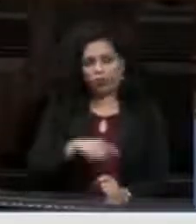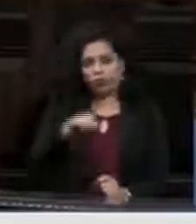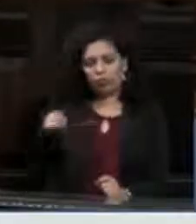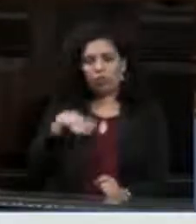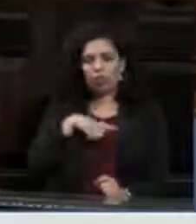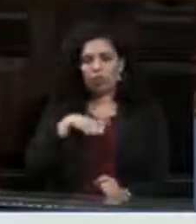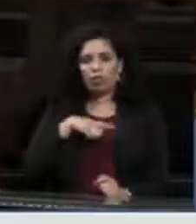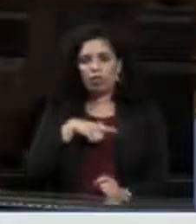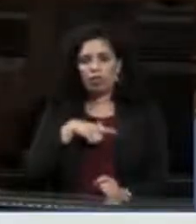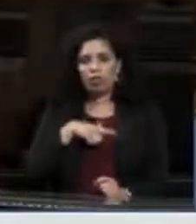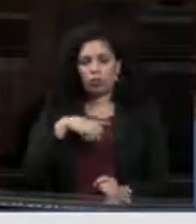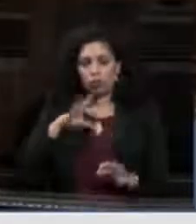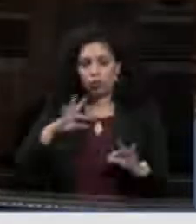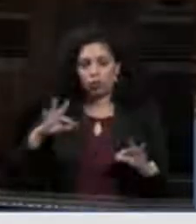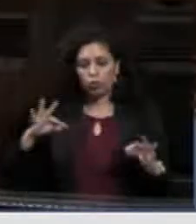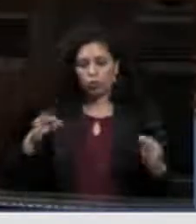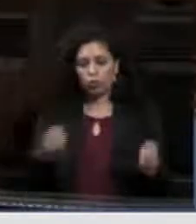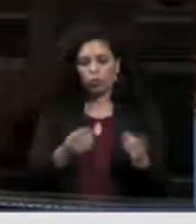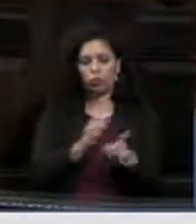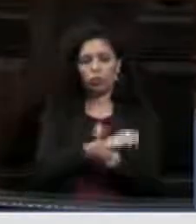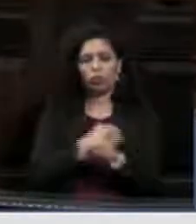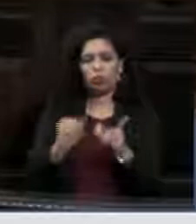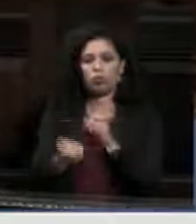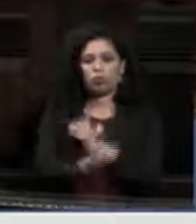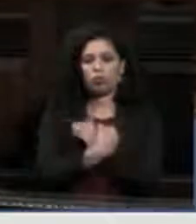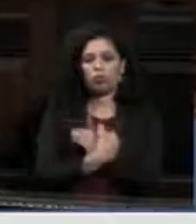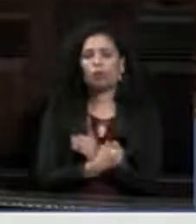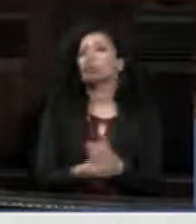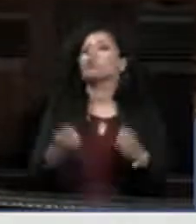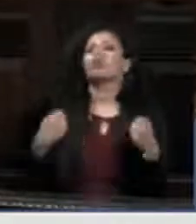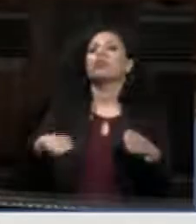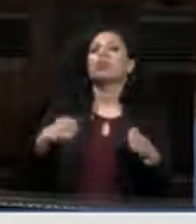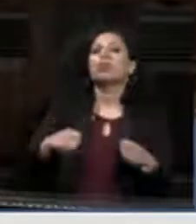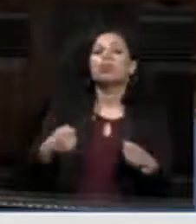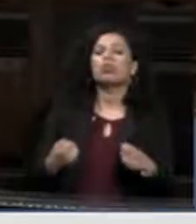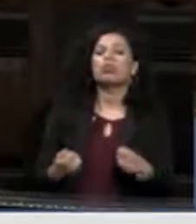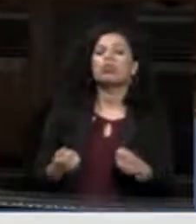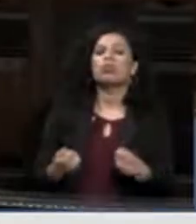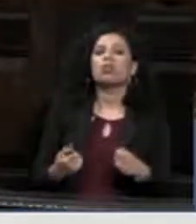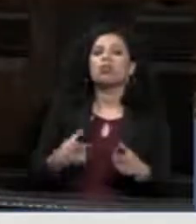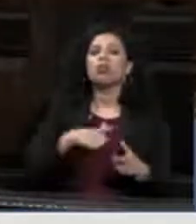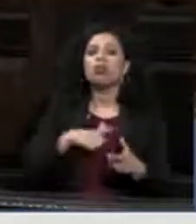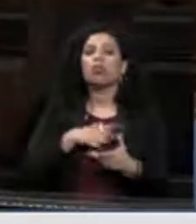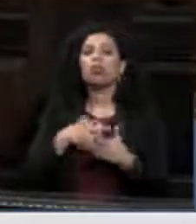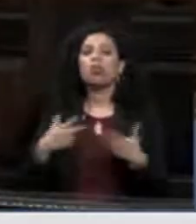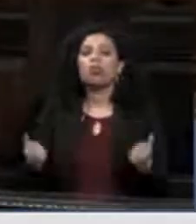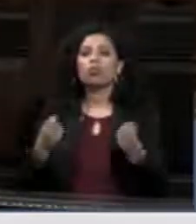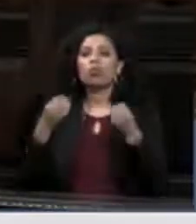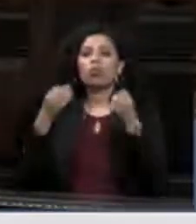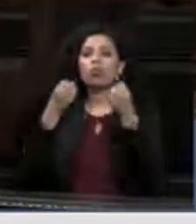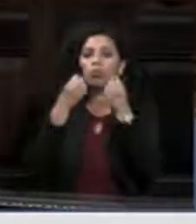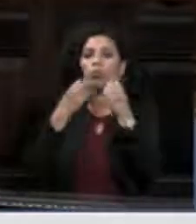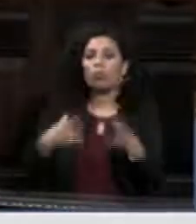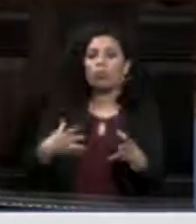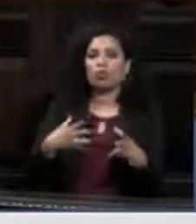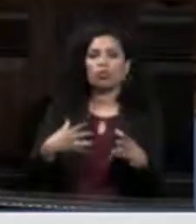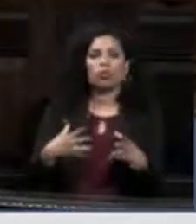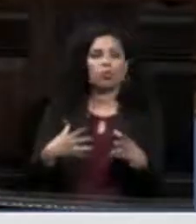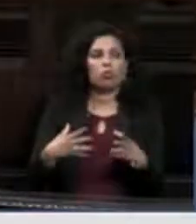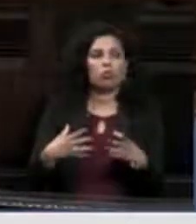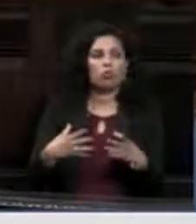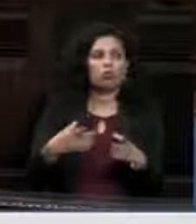dia, recebam seu 13º e os membros dos poderes não destoem, não